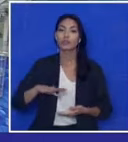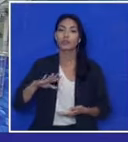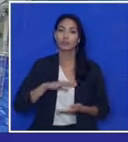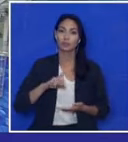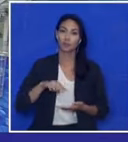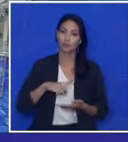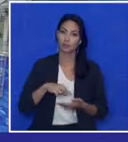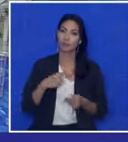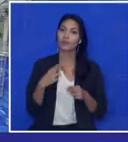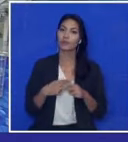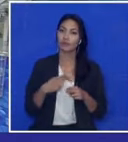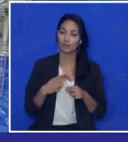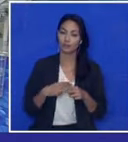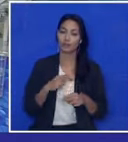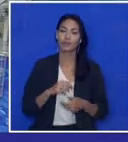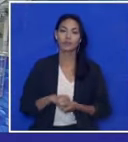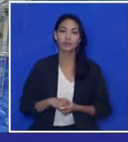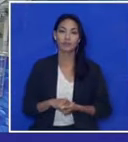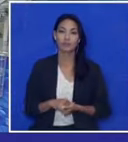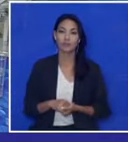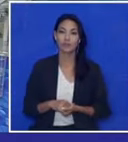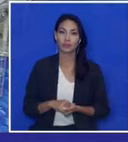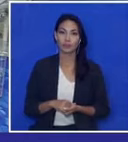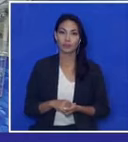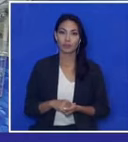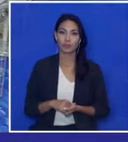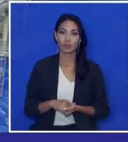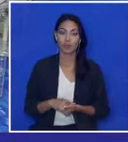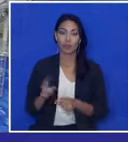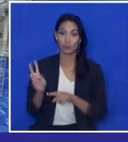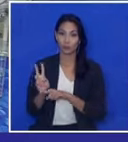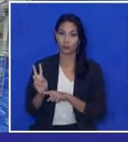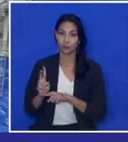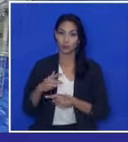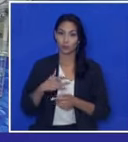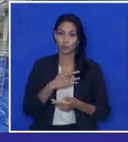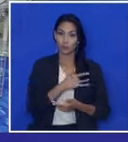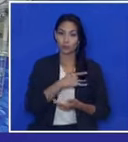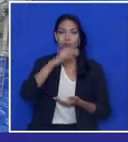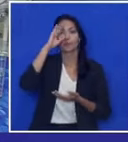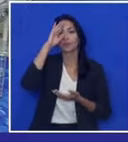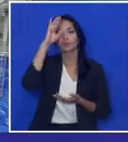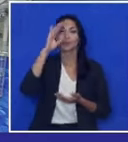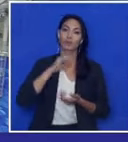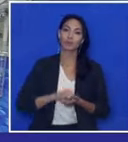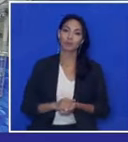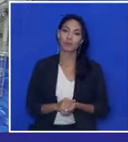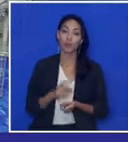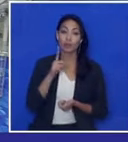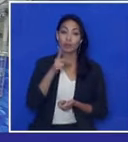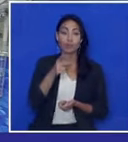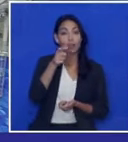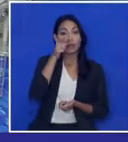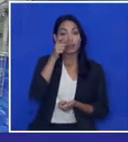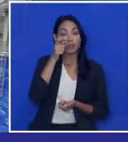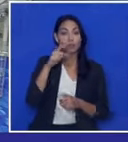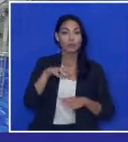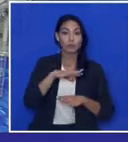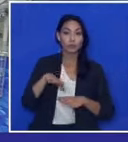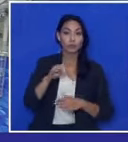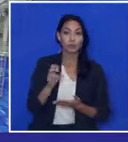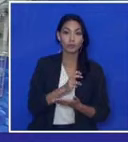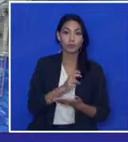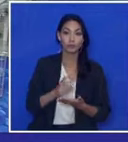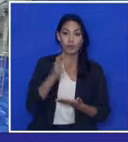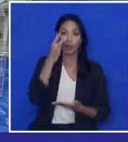realizado sem a presença de plateia aqui no espaço Loterias Caixa, priorizando assim o bem-estar de todos. Você acompanha o